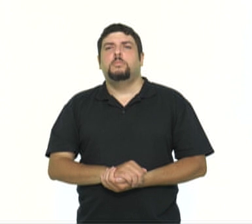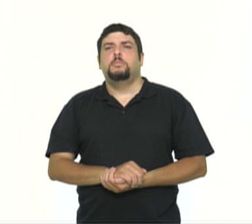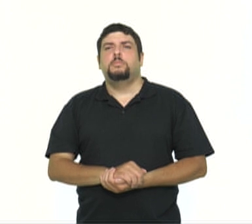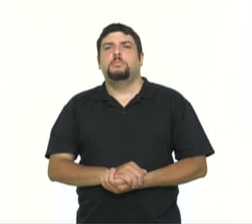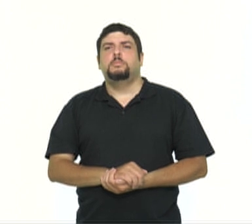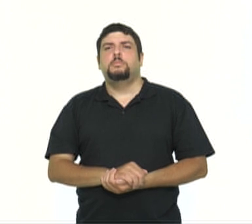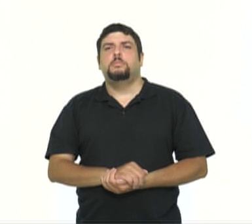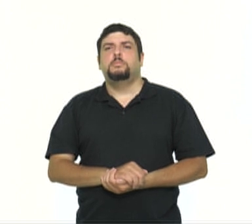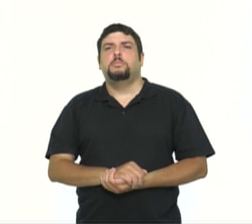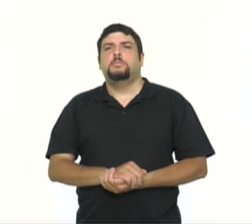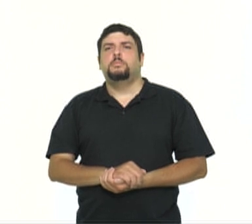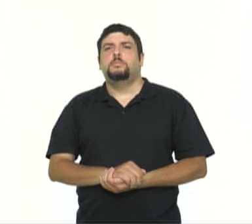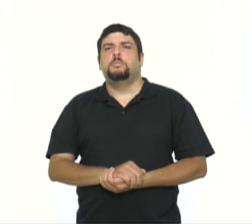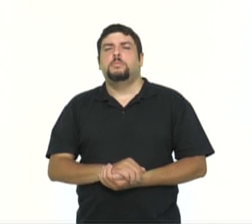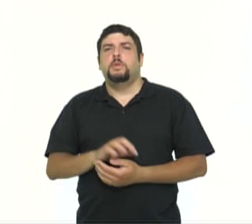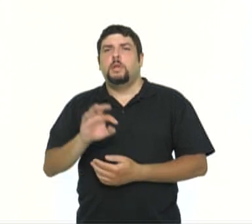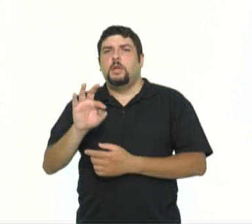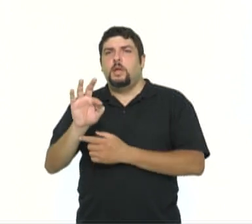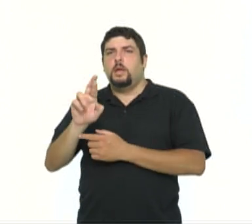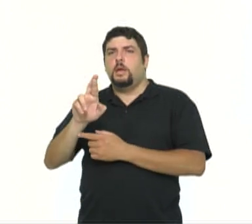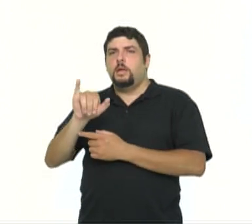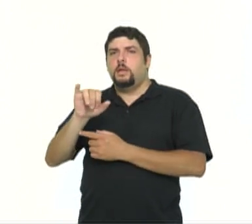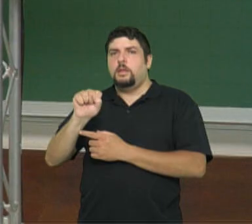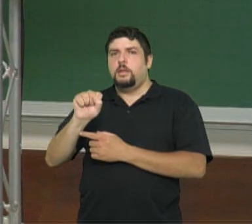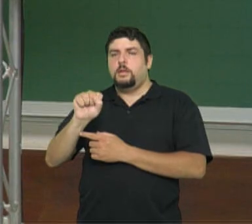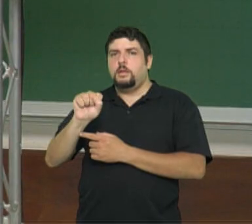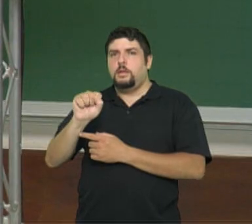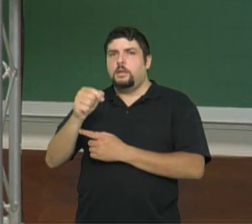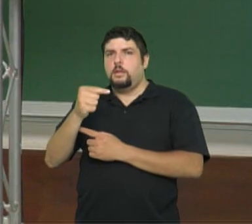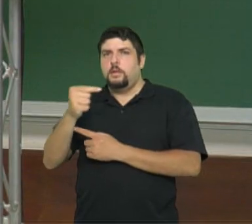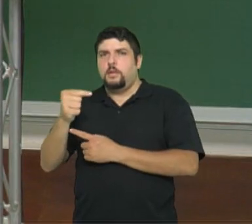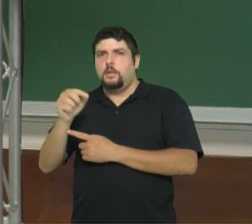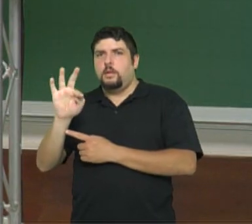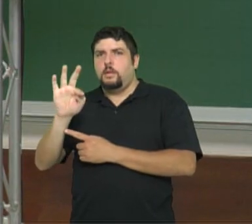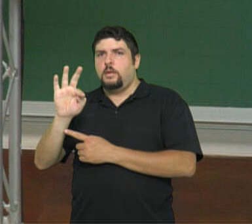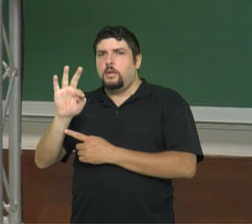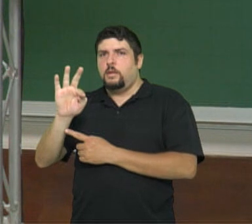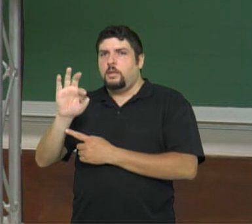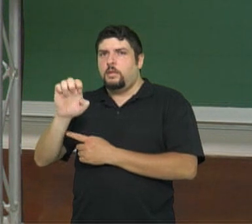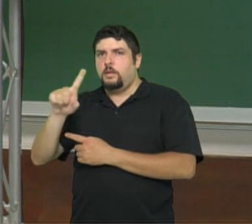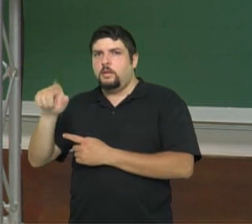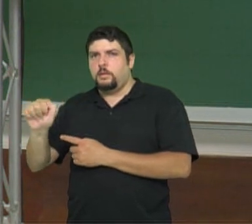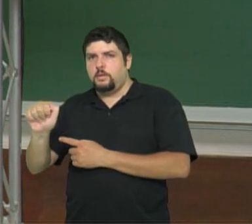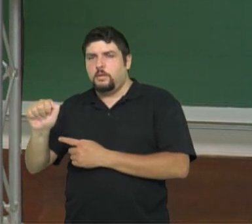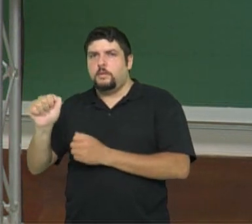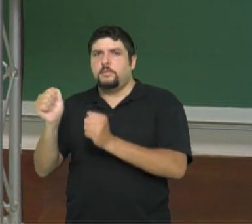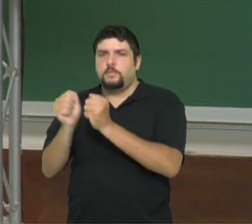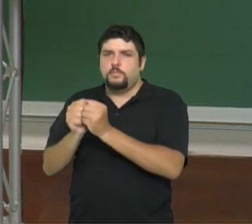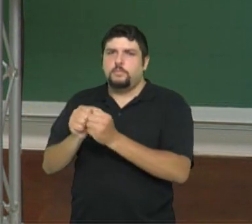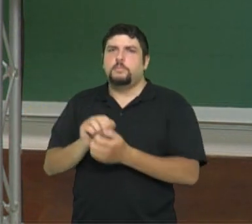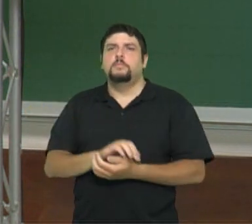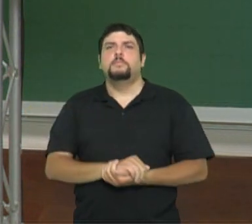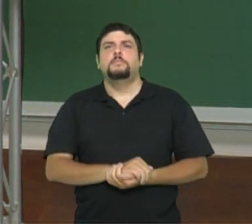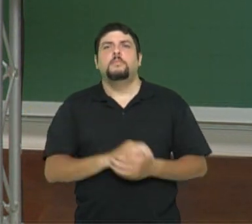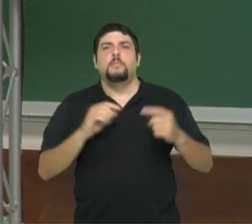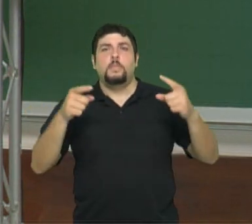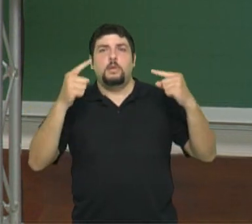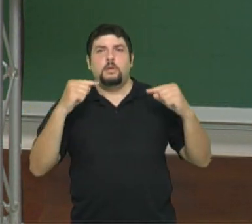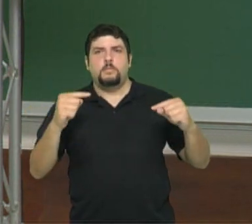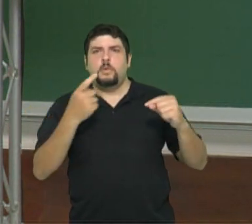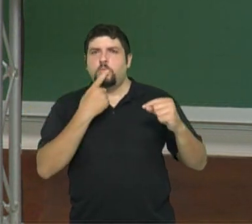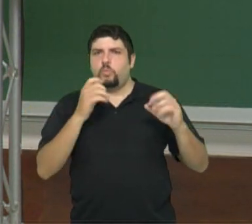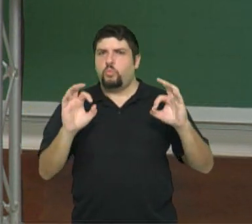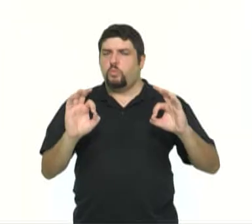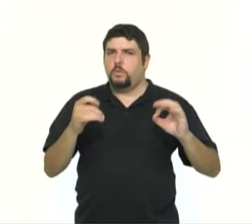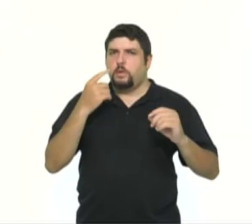tristeza. Tristeza. Então, contamos até a penúltima, ok? Aqui embaixo não está em vermelho, mas é a mesma